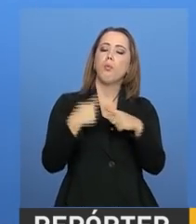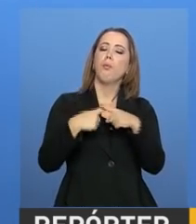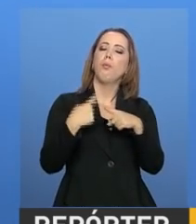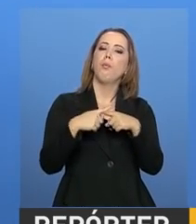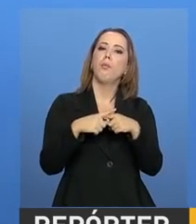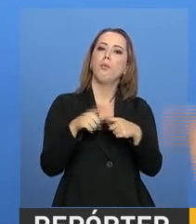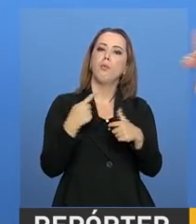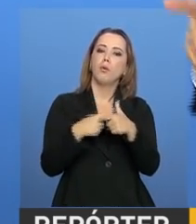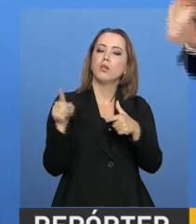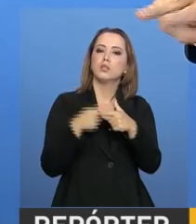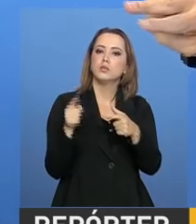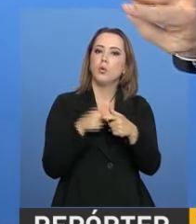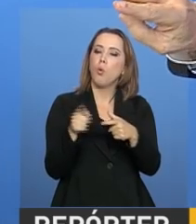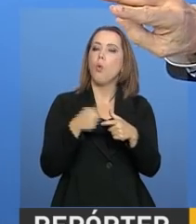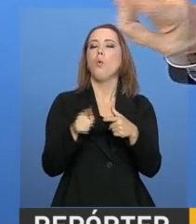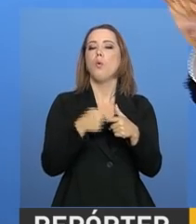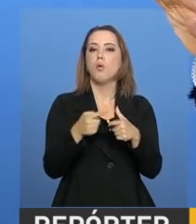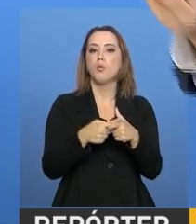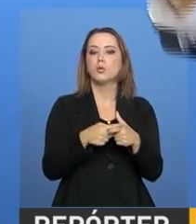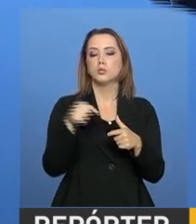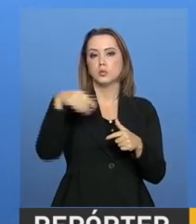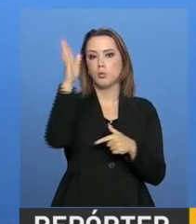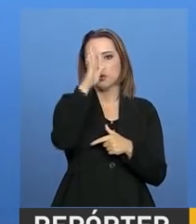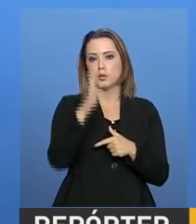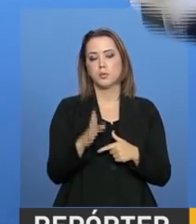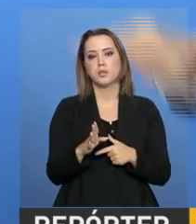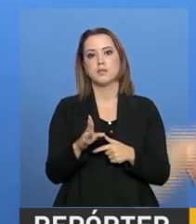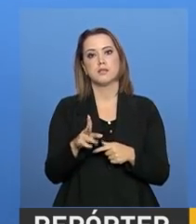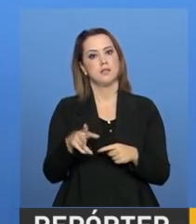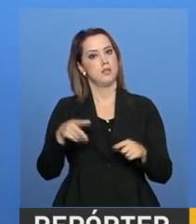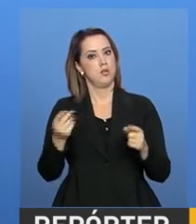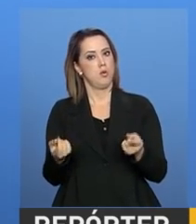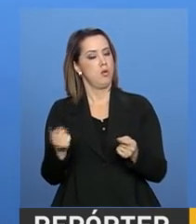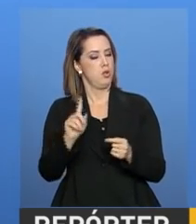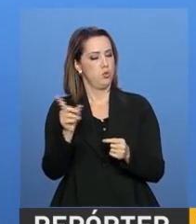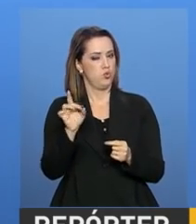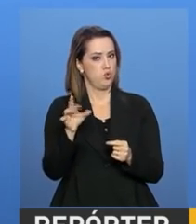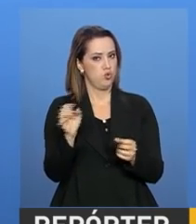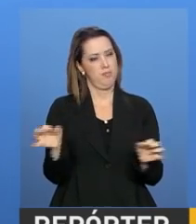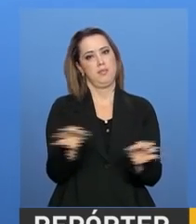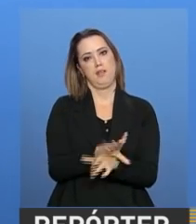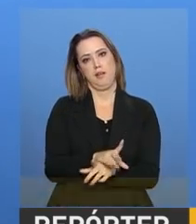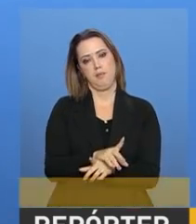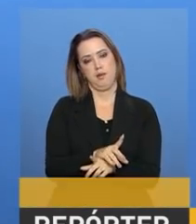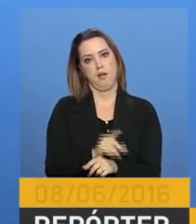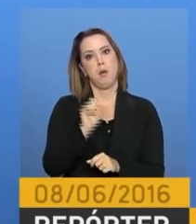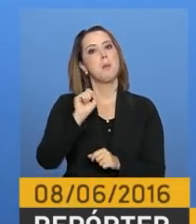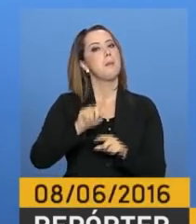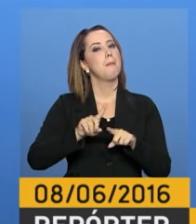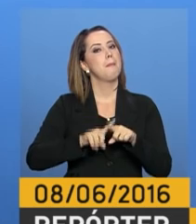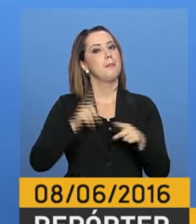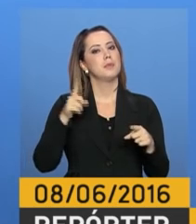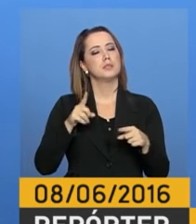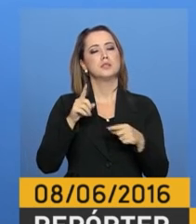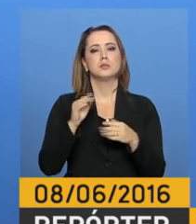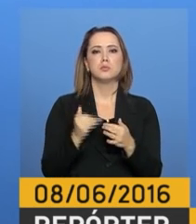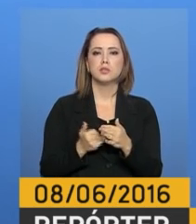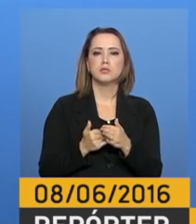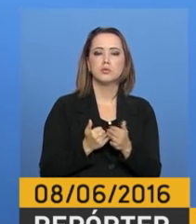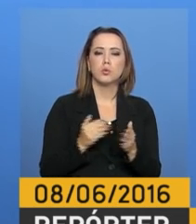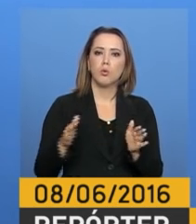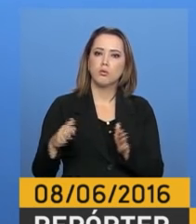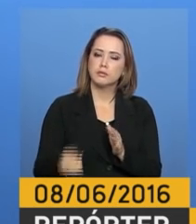necessário fazer não só para reverter mas só para criar uma linha de desenvolvimento